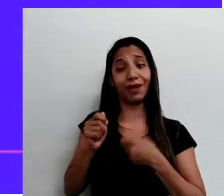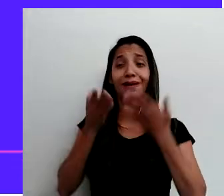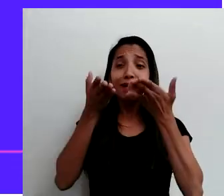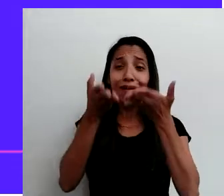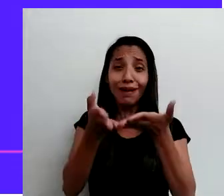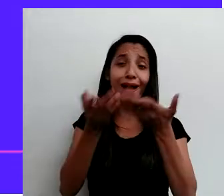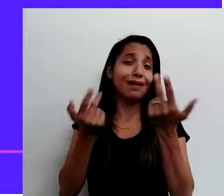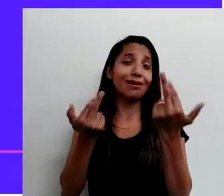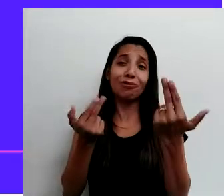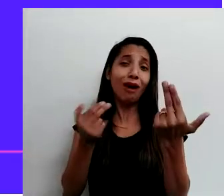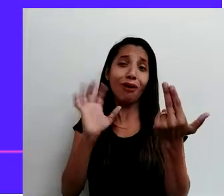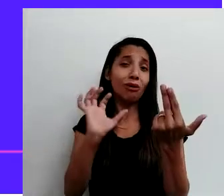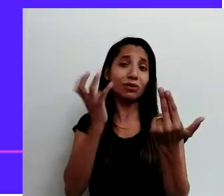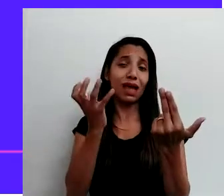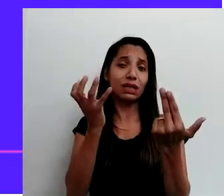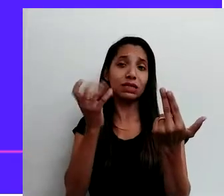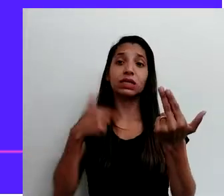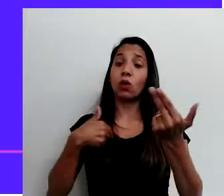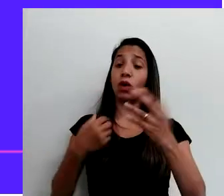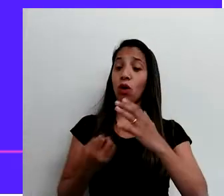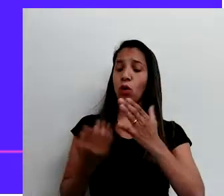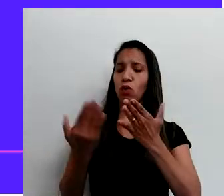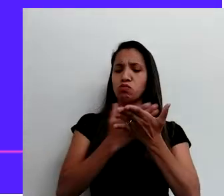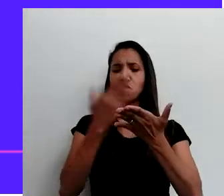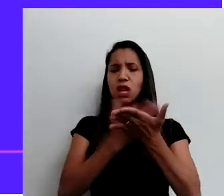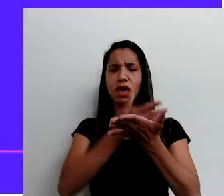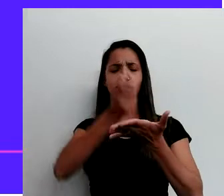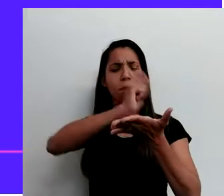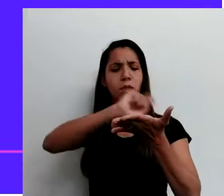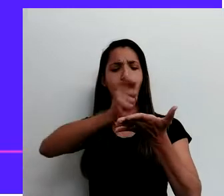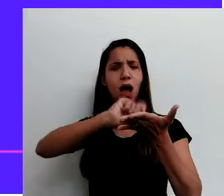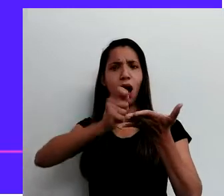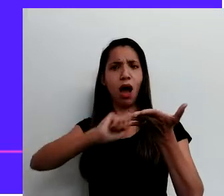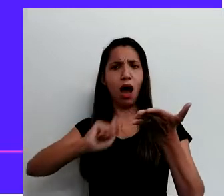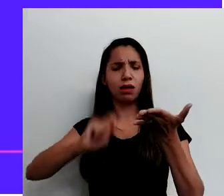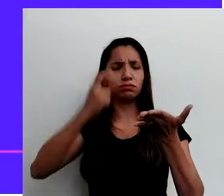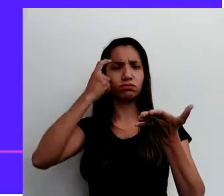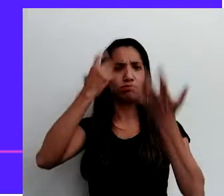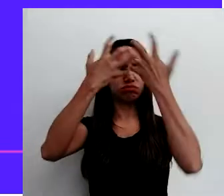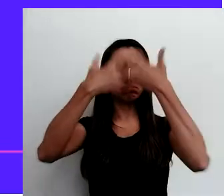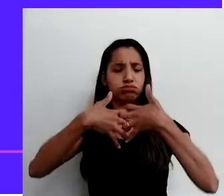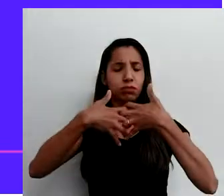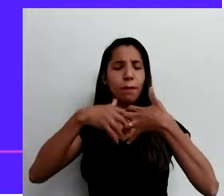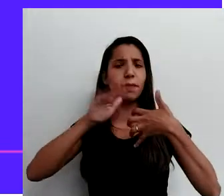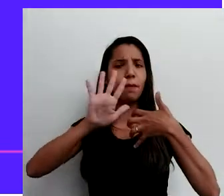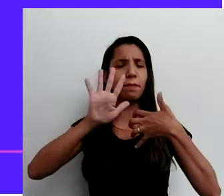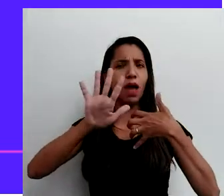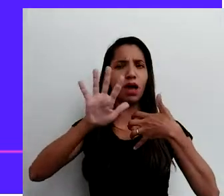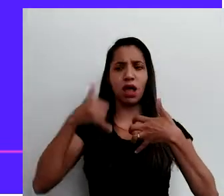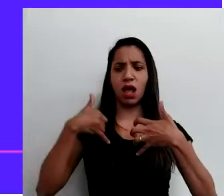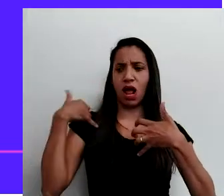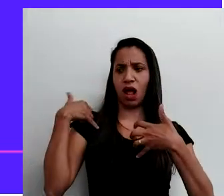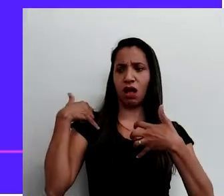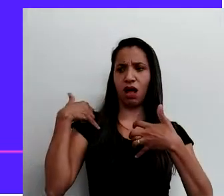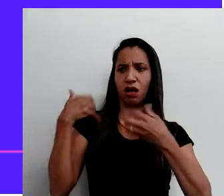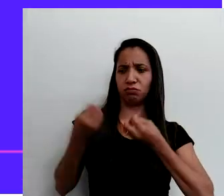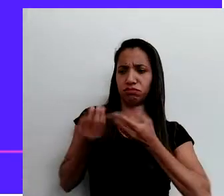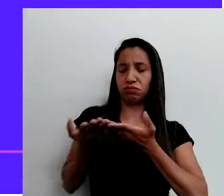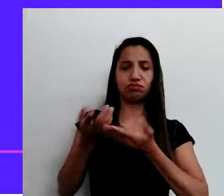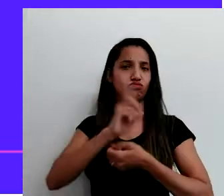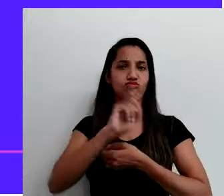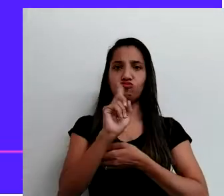pensar que a gente precisava colocar sementes no coração das crianças, né? Uma outra questão é